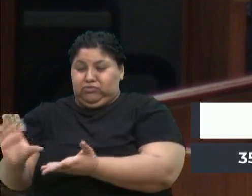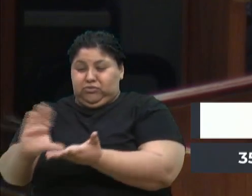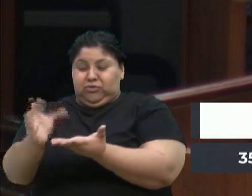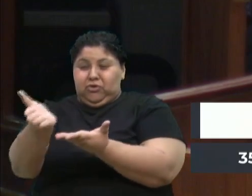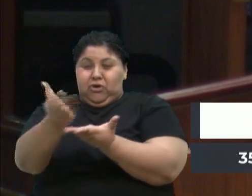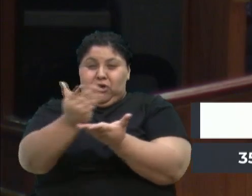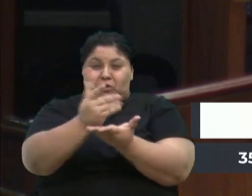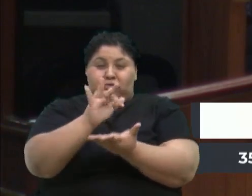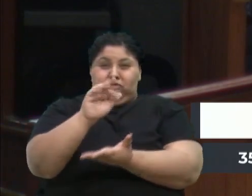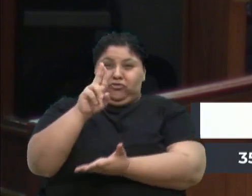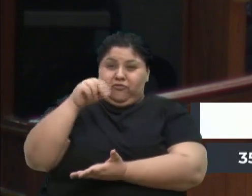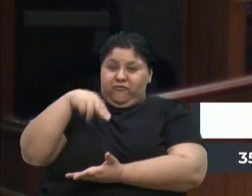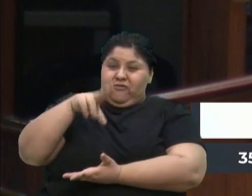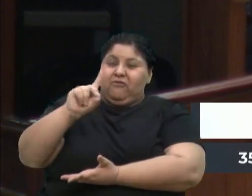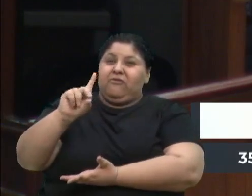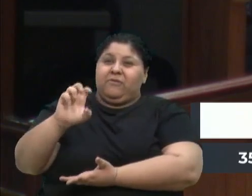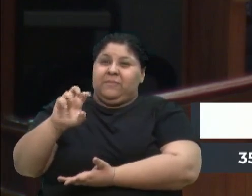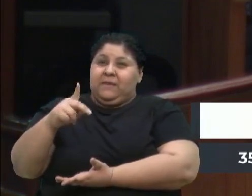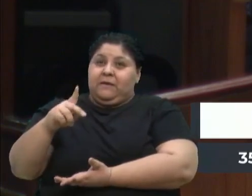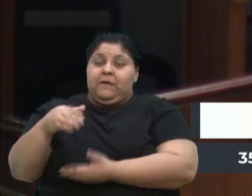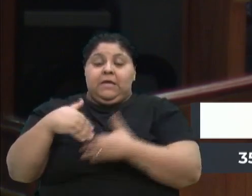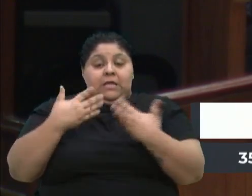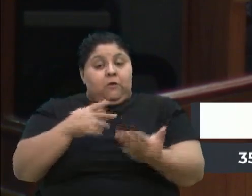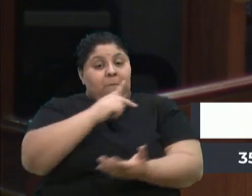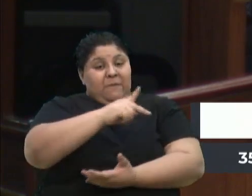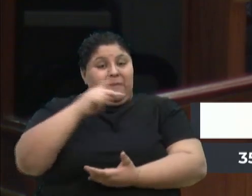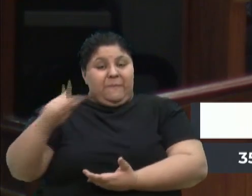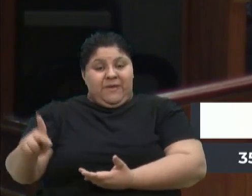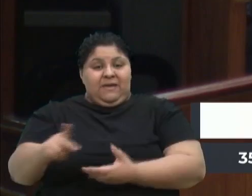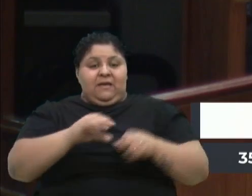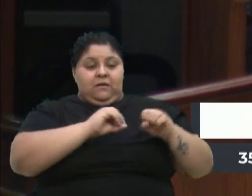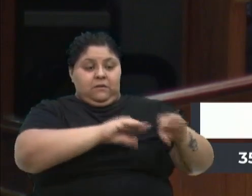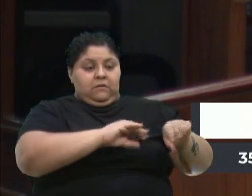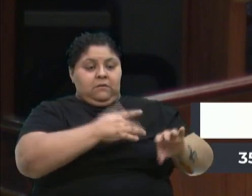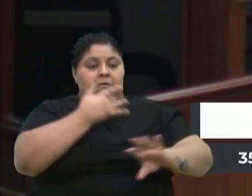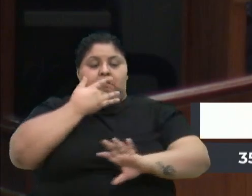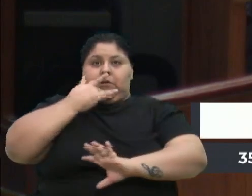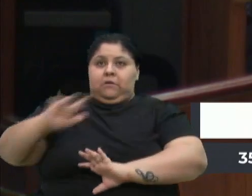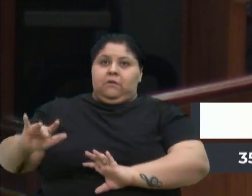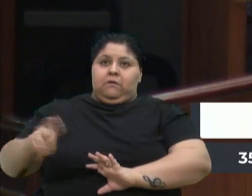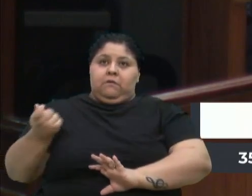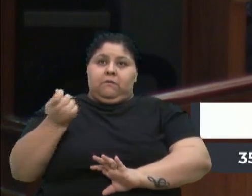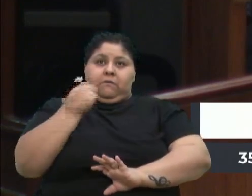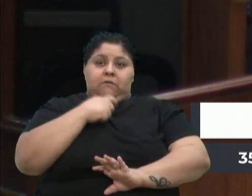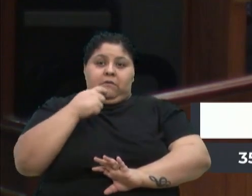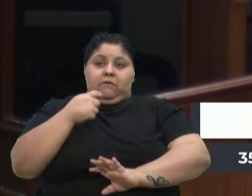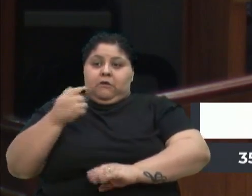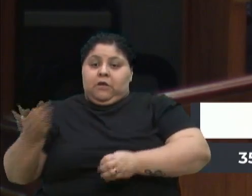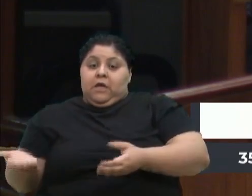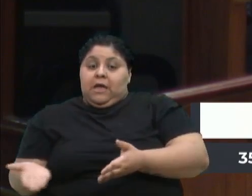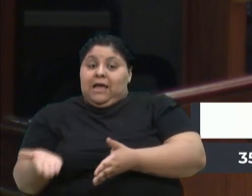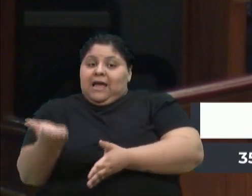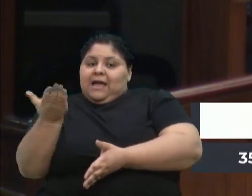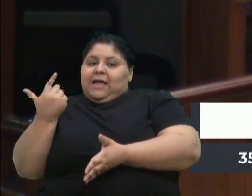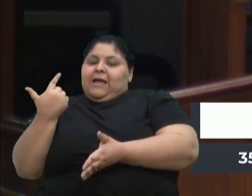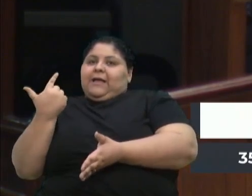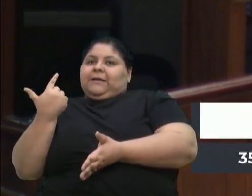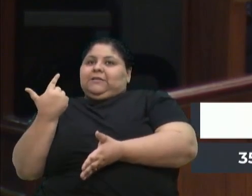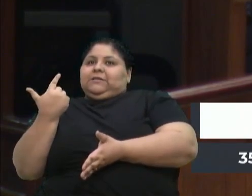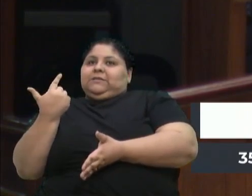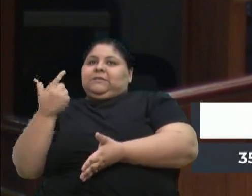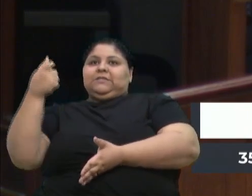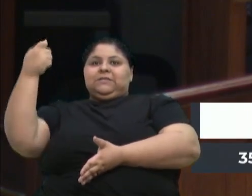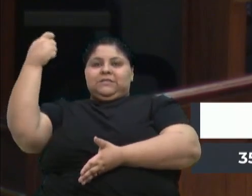Fundeb. Então, a PPP da educação infantil, ela precisaria vir antes, na minha concepção, da